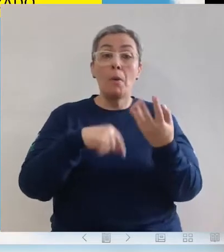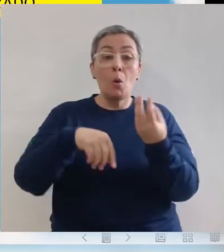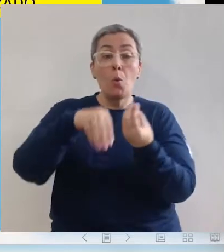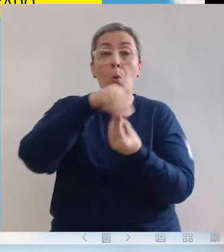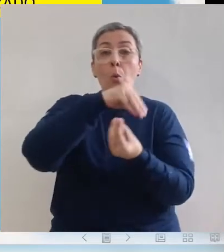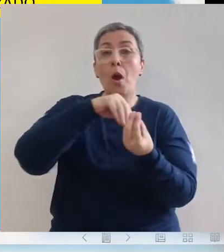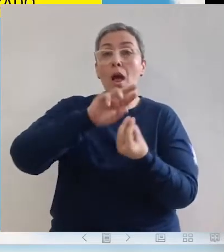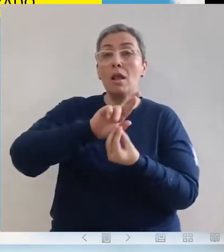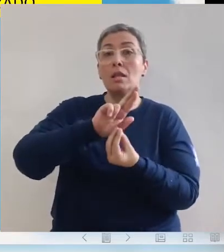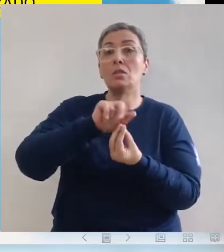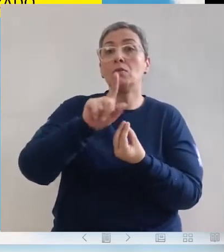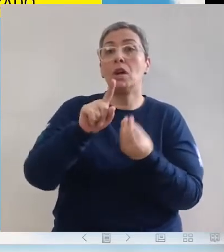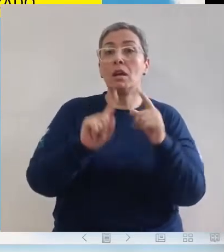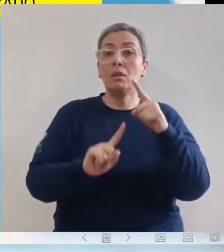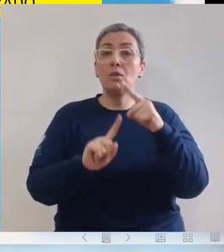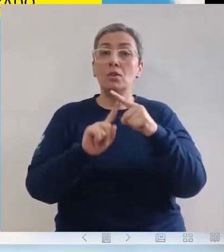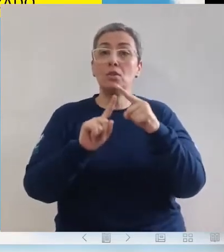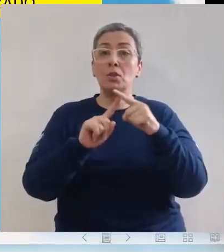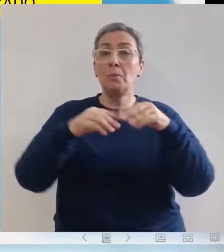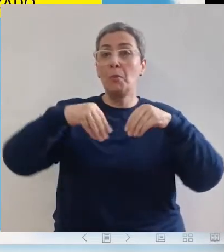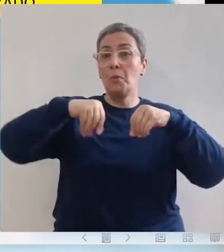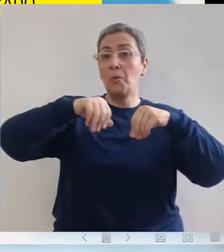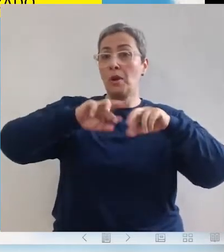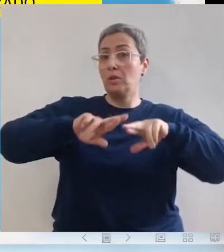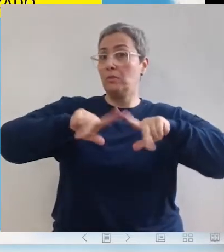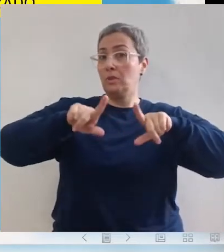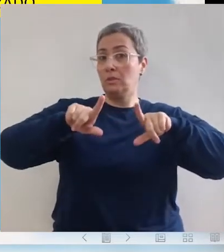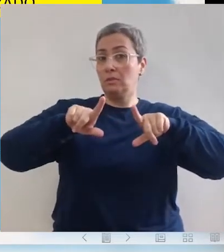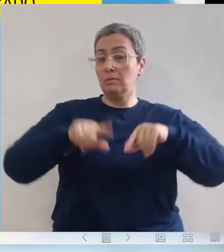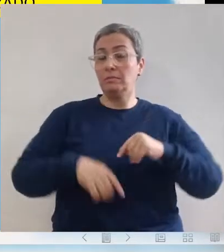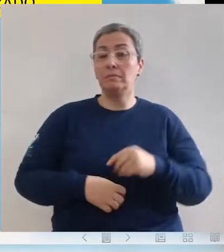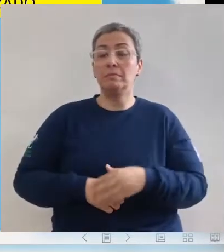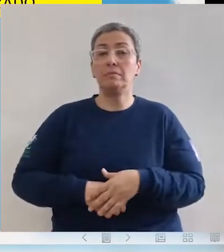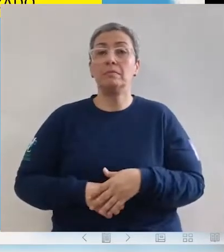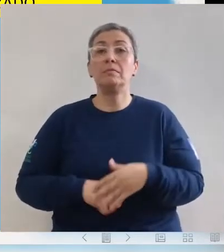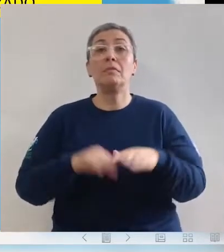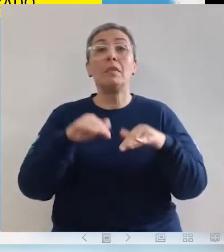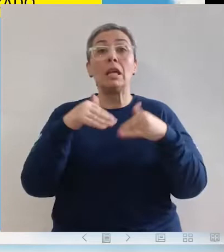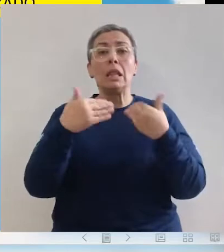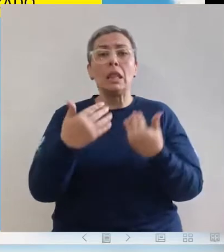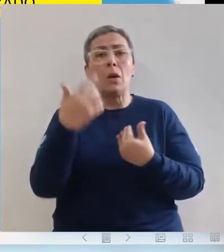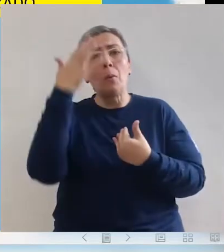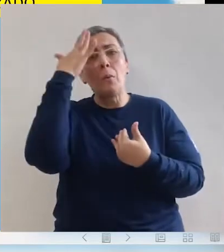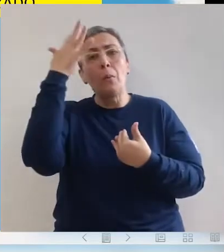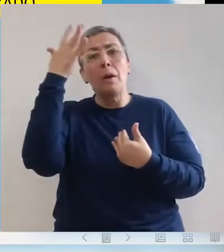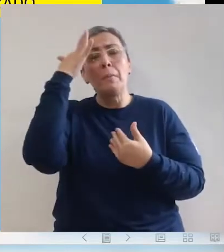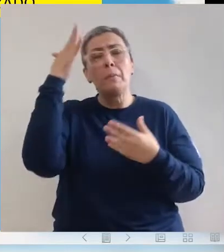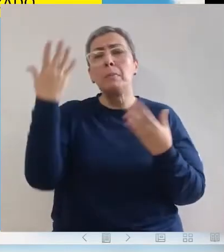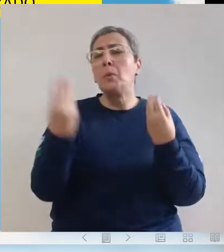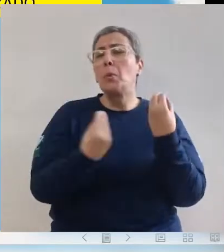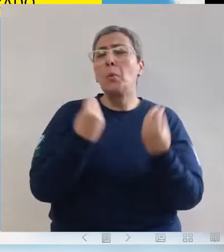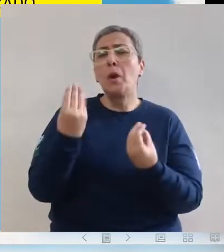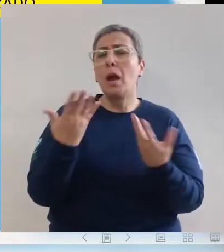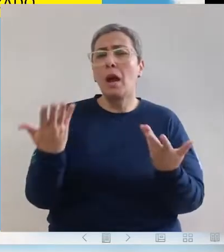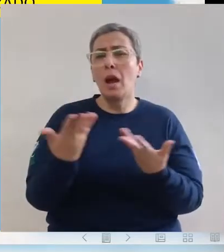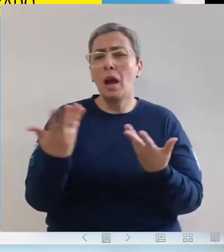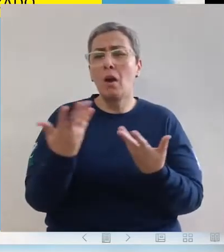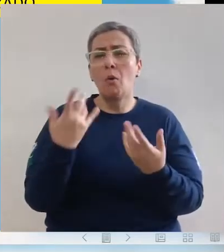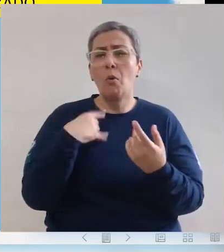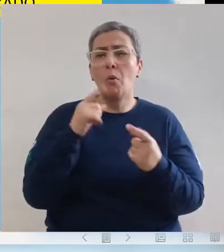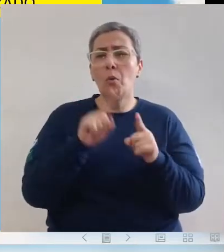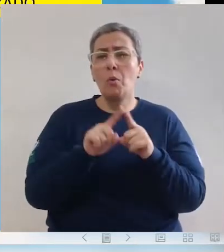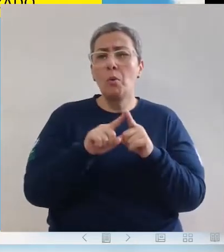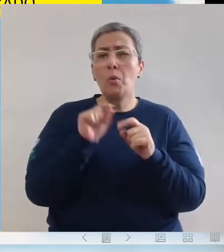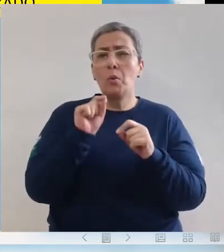composição diferente, um tipo de solo diferente. Então, imagine agora que nós